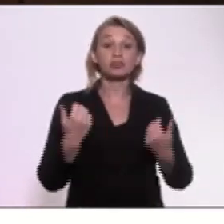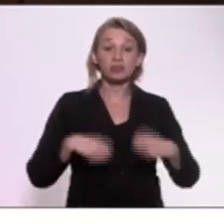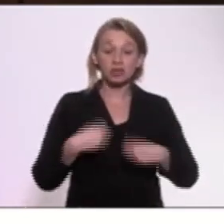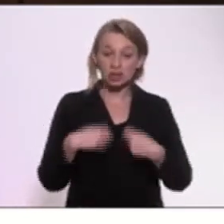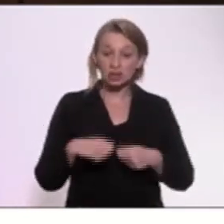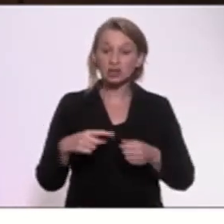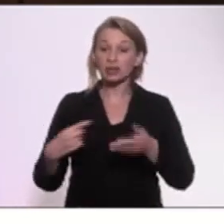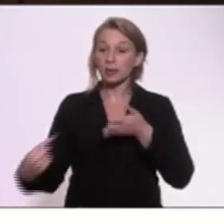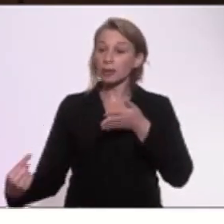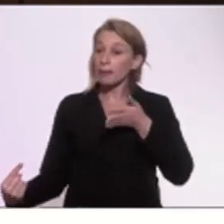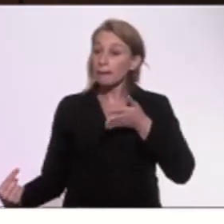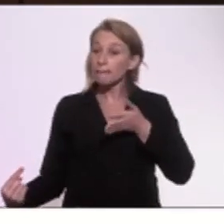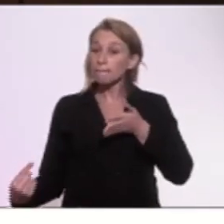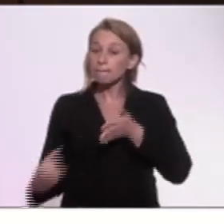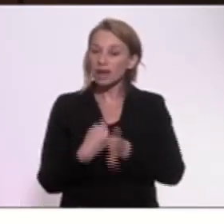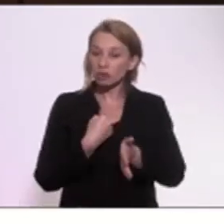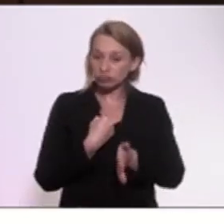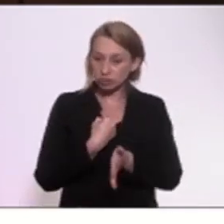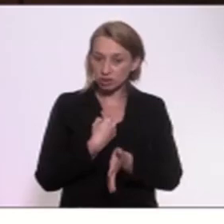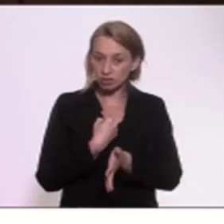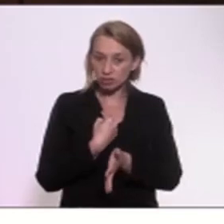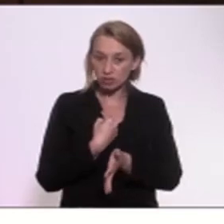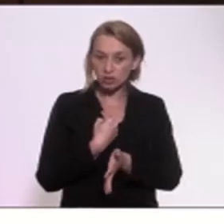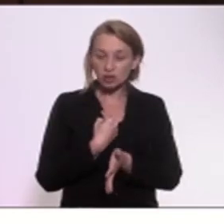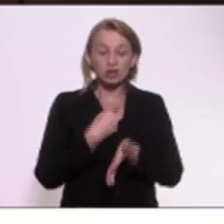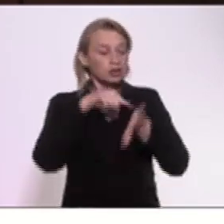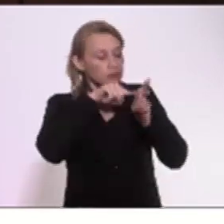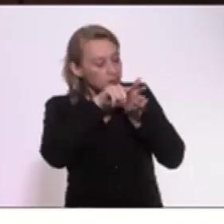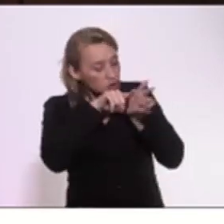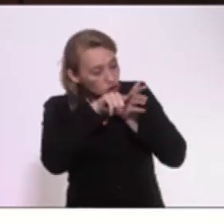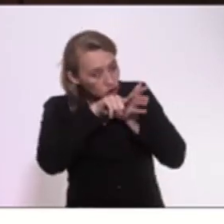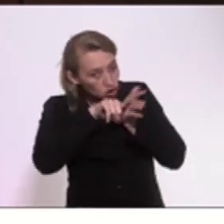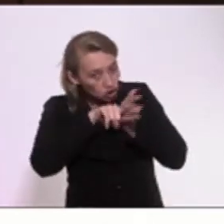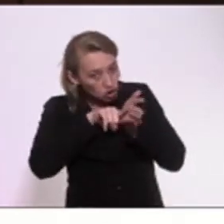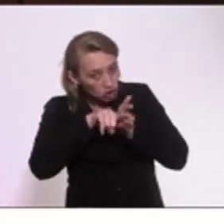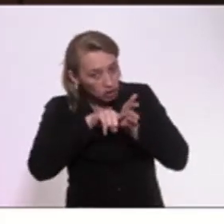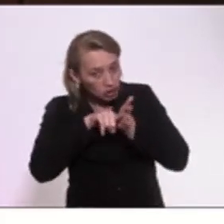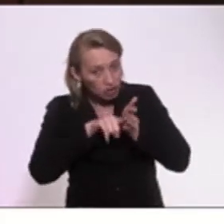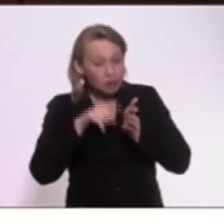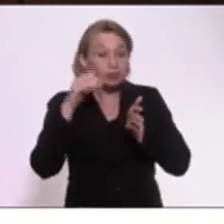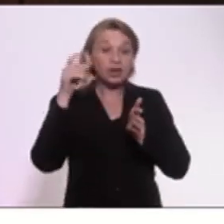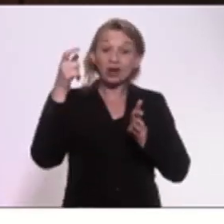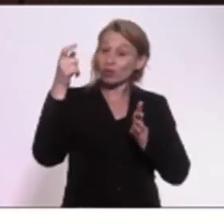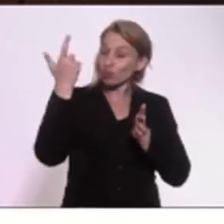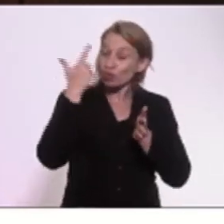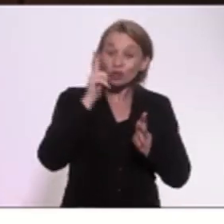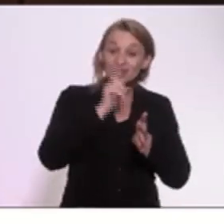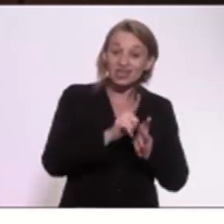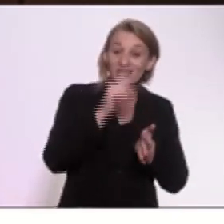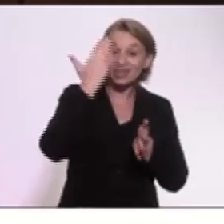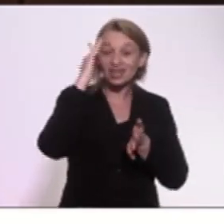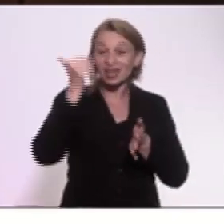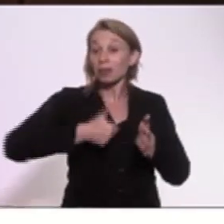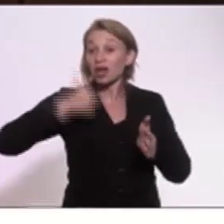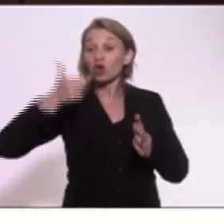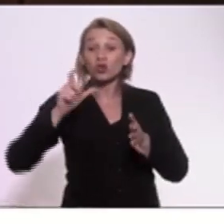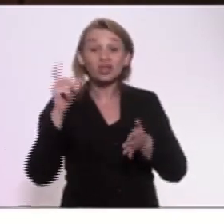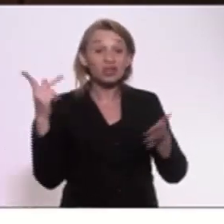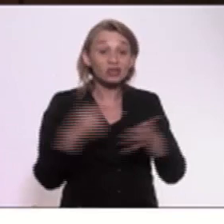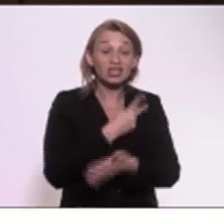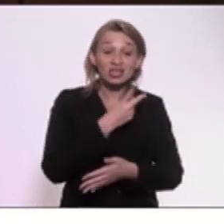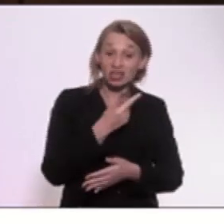se perguntar e fazer pesquisas para conseguir diagnosticar melhor o que está acontecendo na